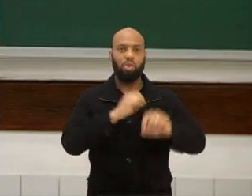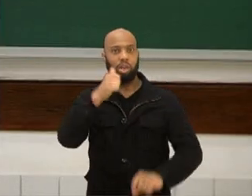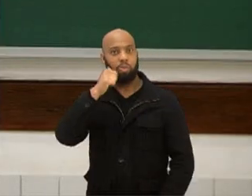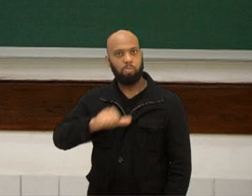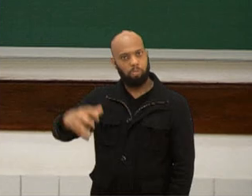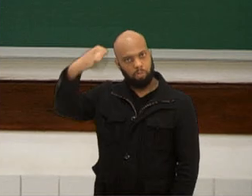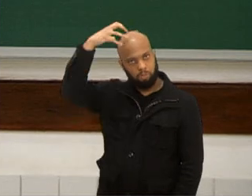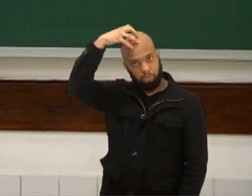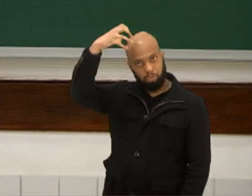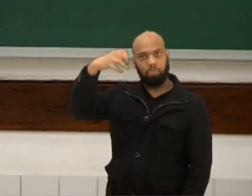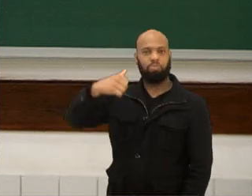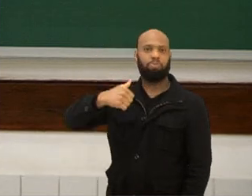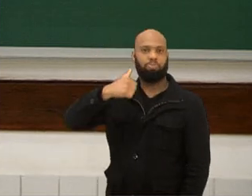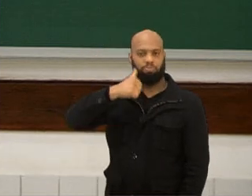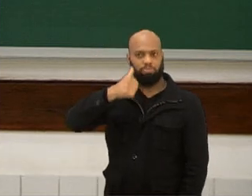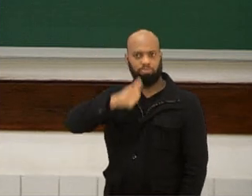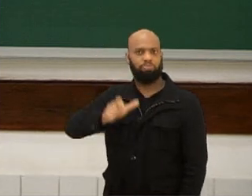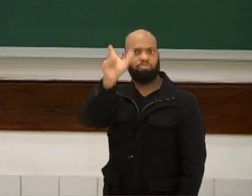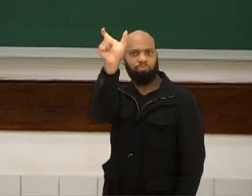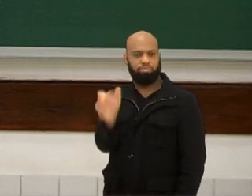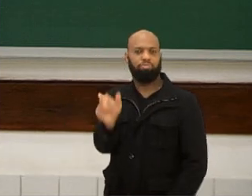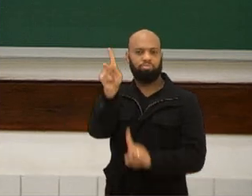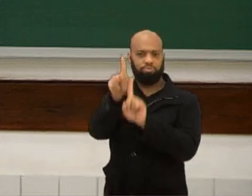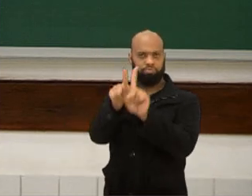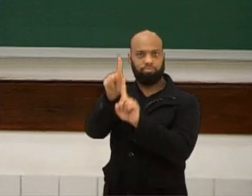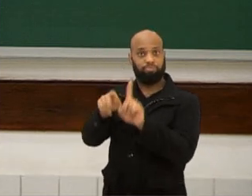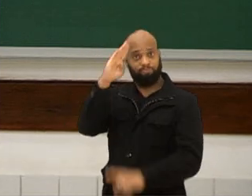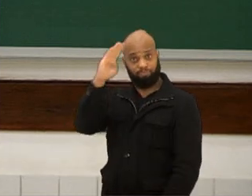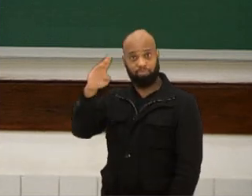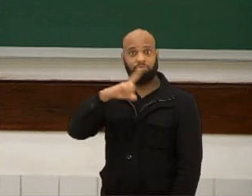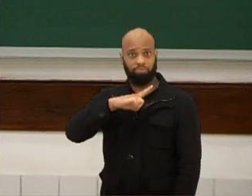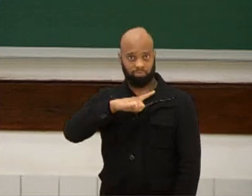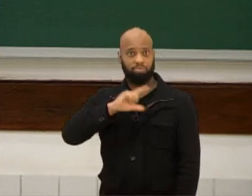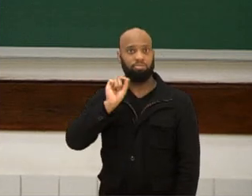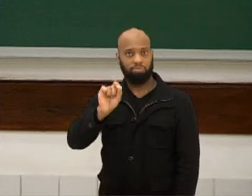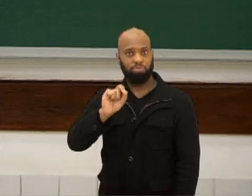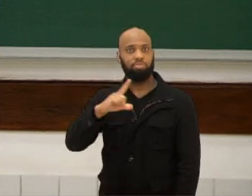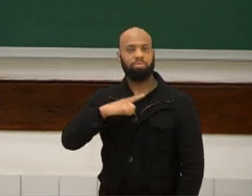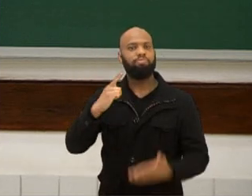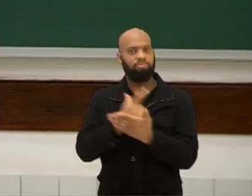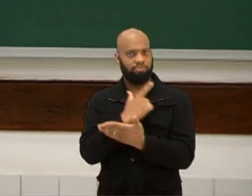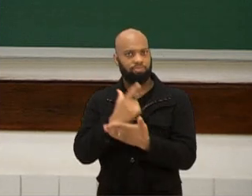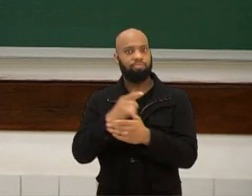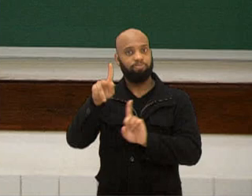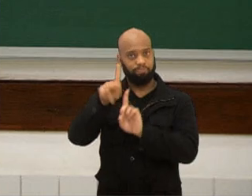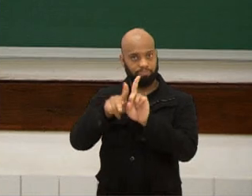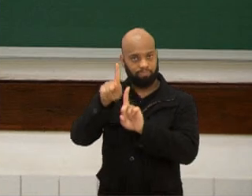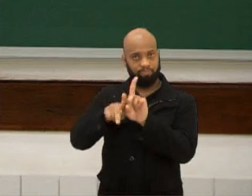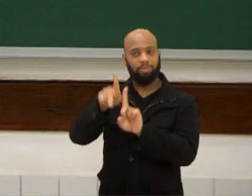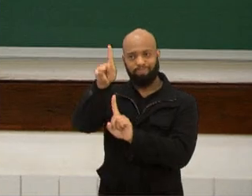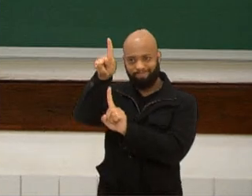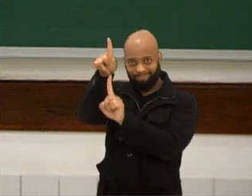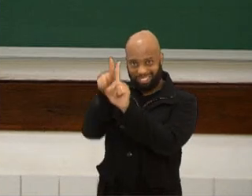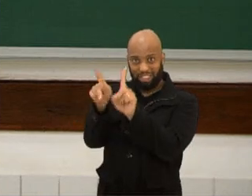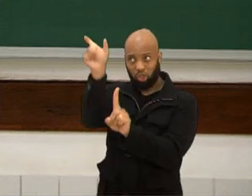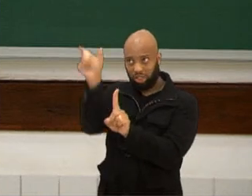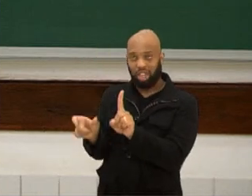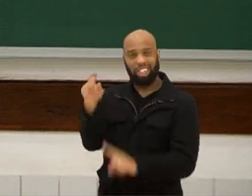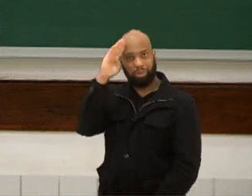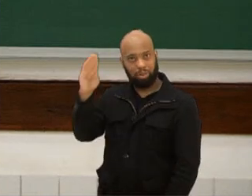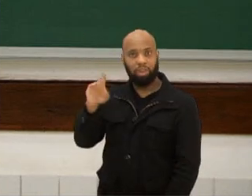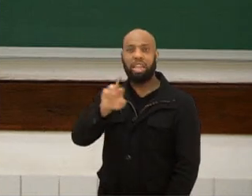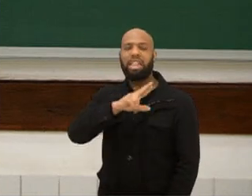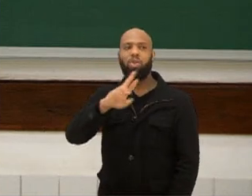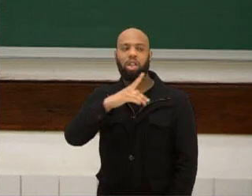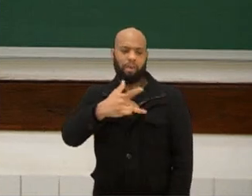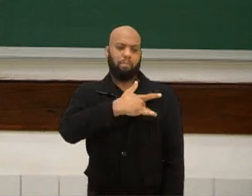protagonista feminina, que é bem interessante, nós termos protagonistas femininas em obras, e ainda não é uma obra de